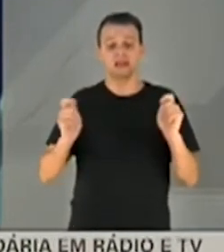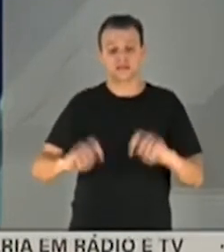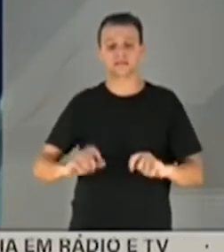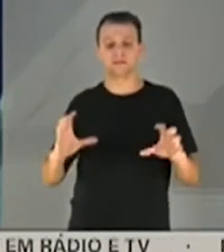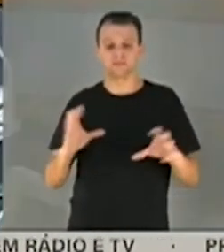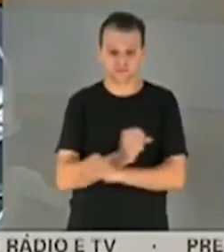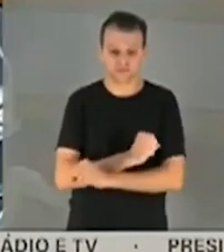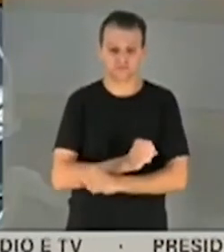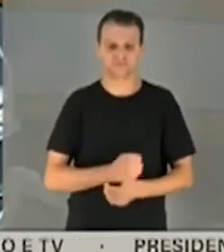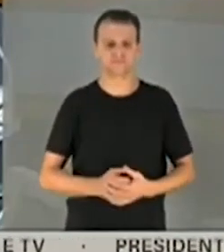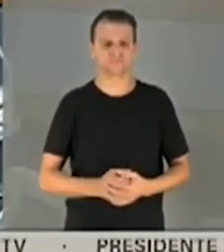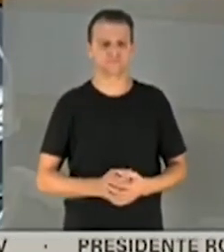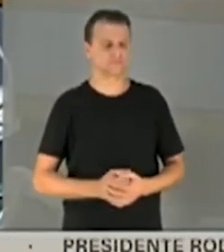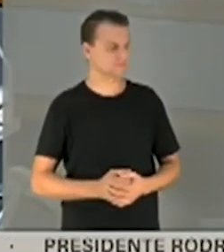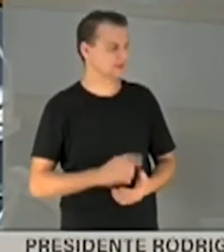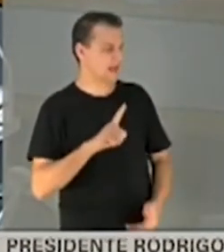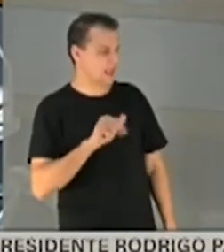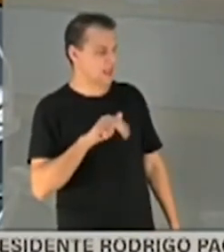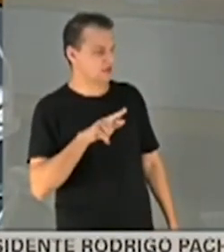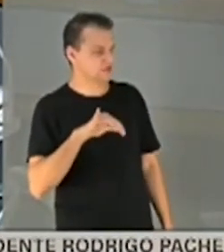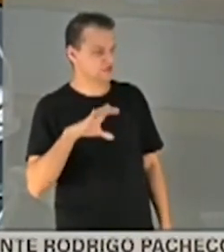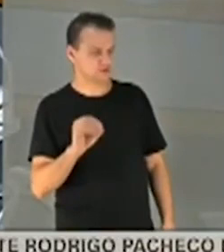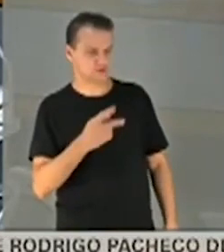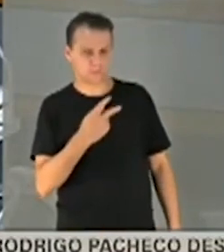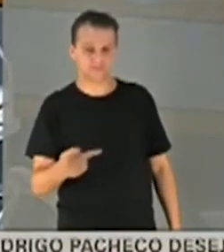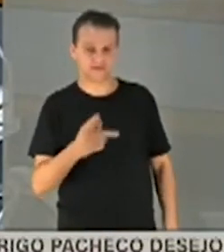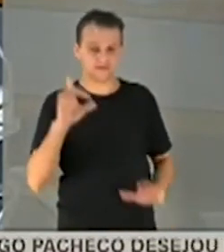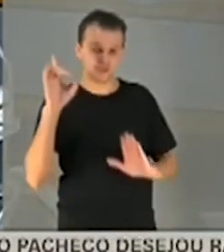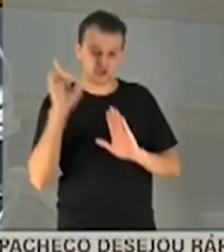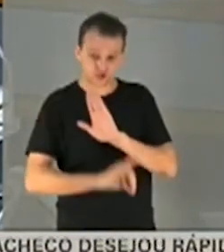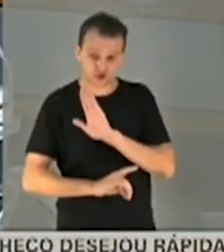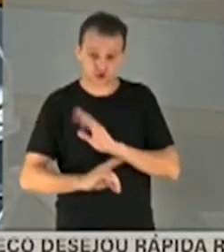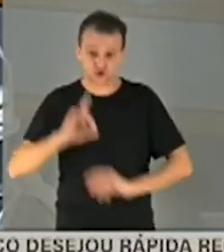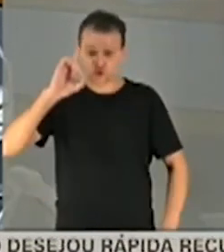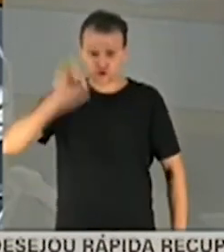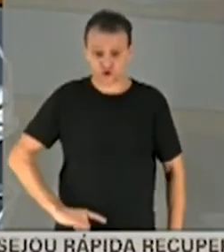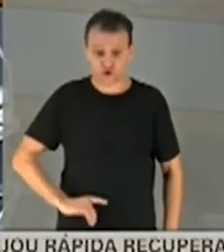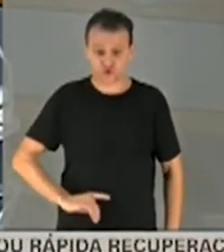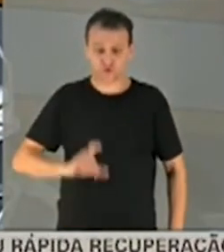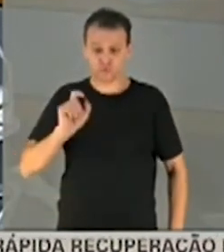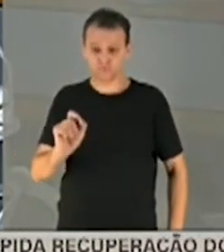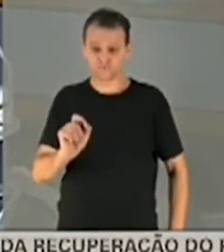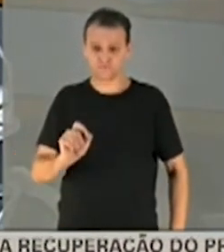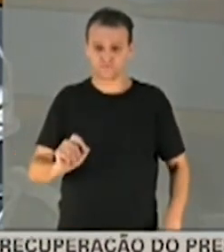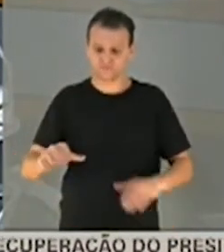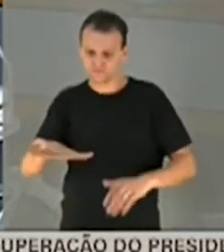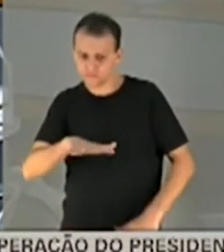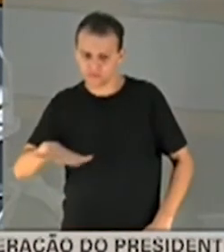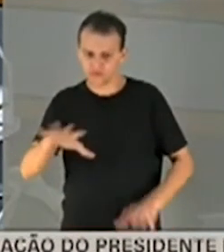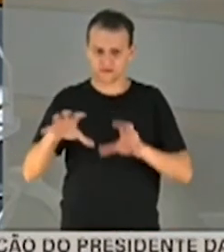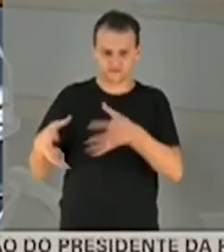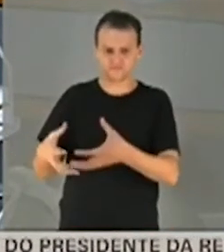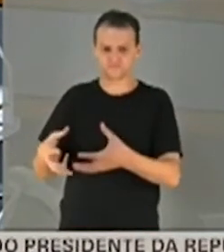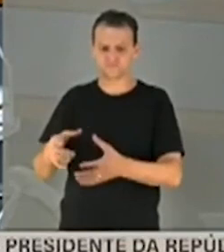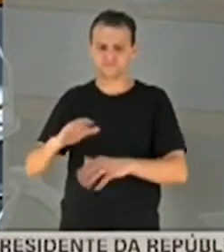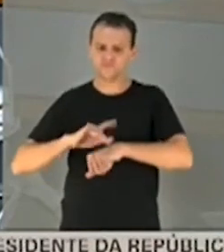o negócio. Senhor Laurício, senhora presidente, diretor do Departamento de Imunização e